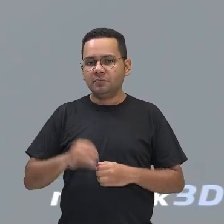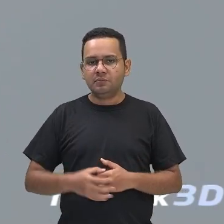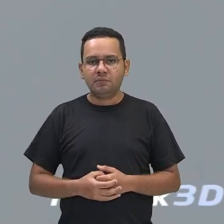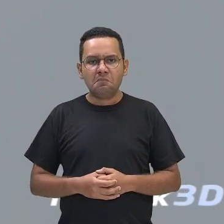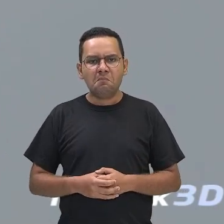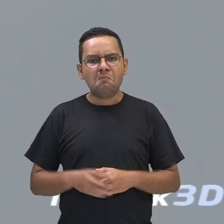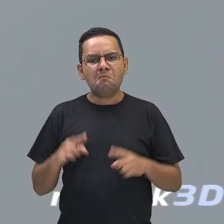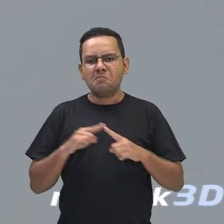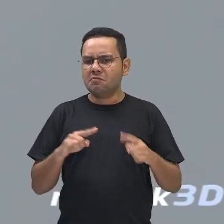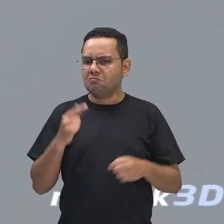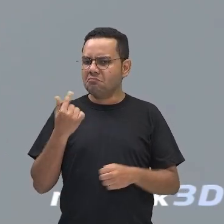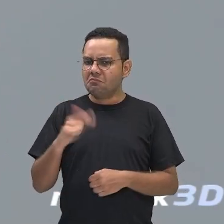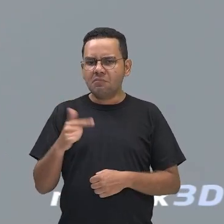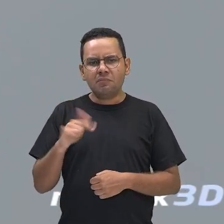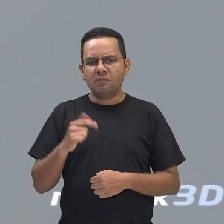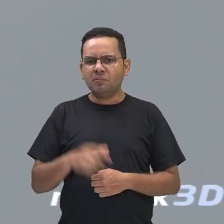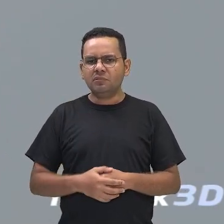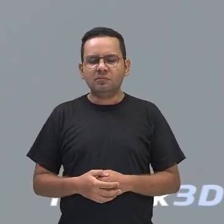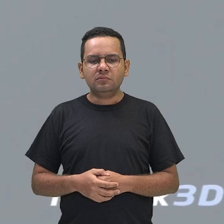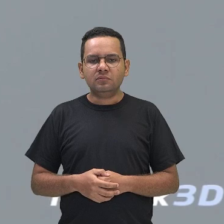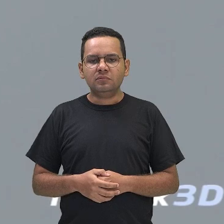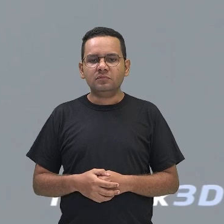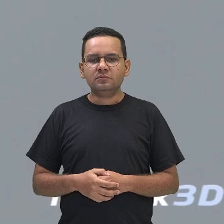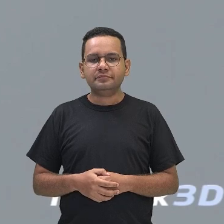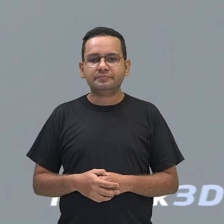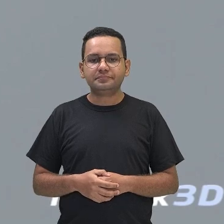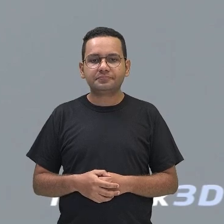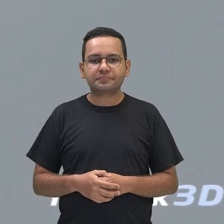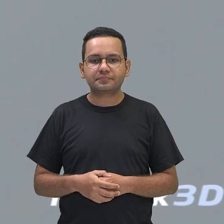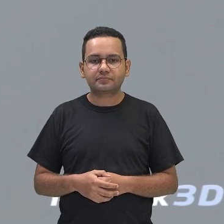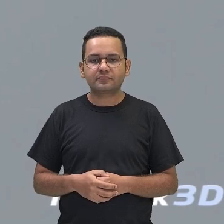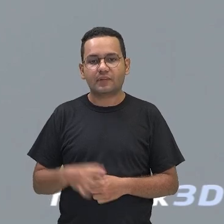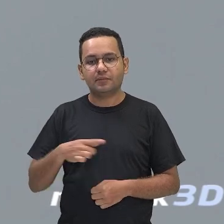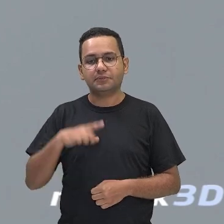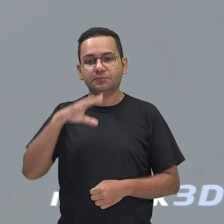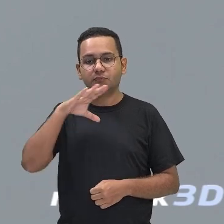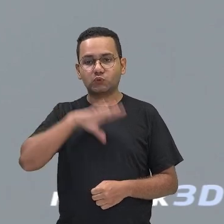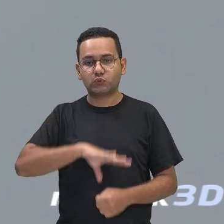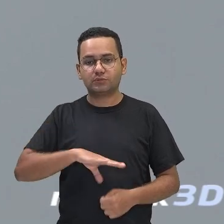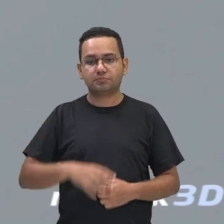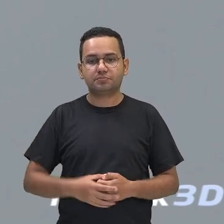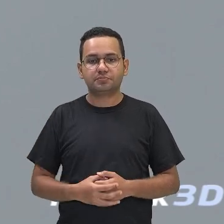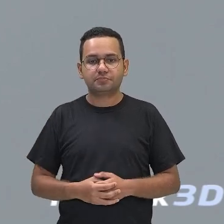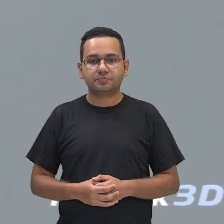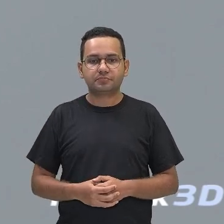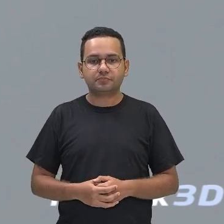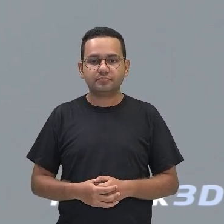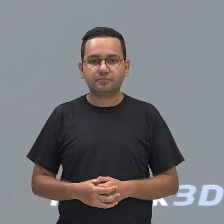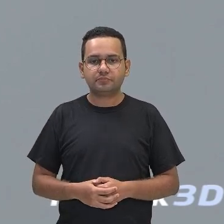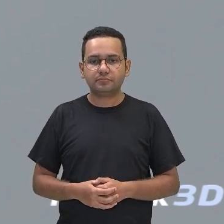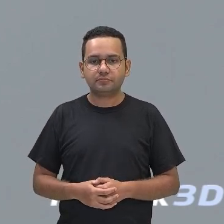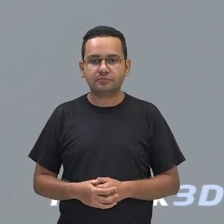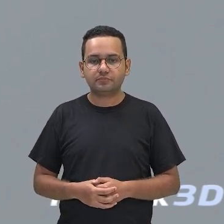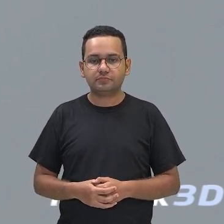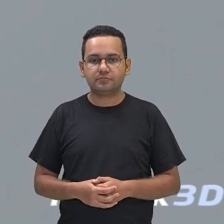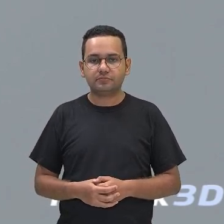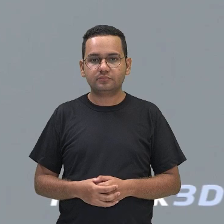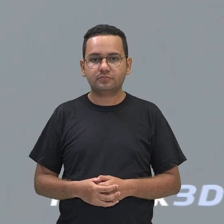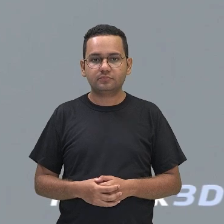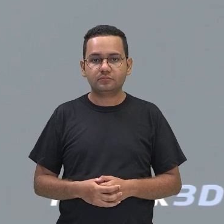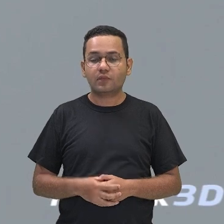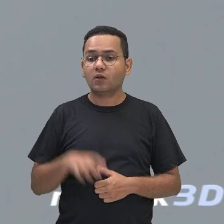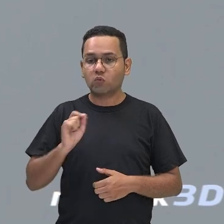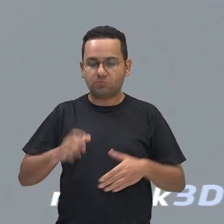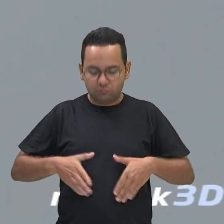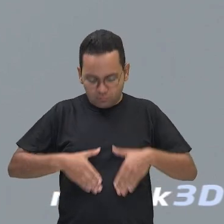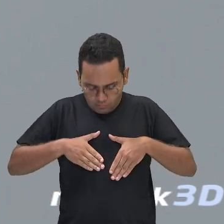Não ocorrendo isso, nós teremos o quê? A menstruação. É quando há o